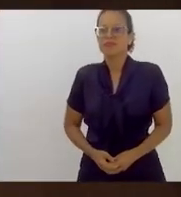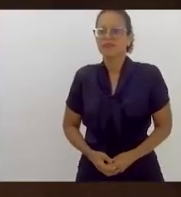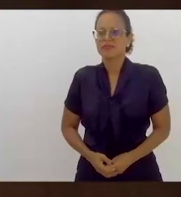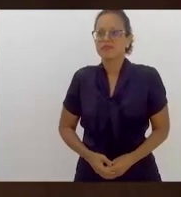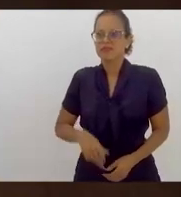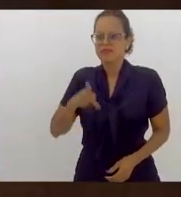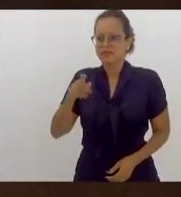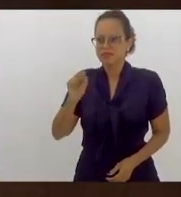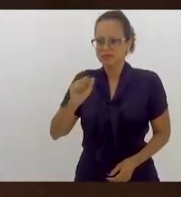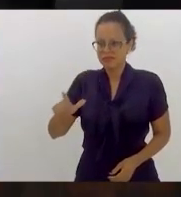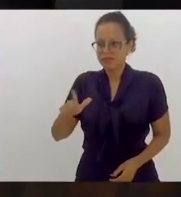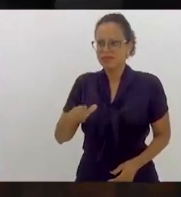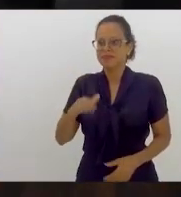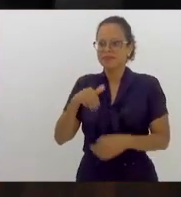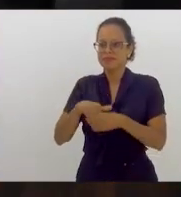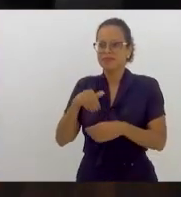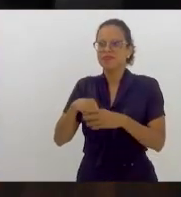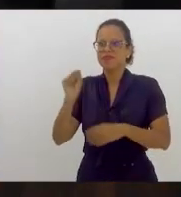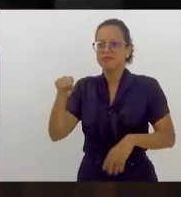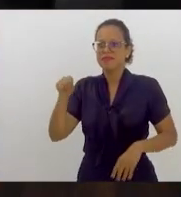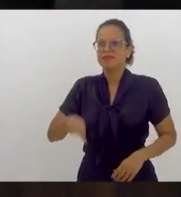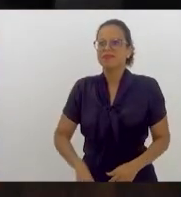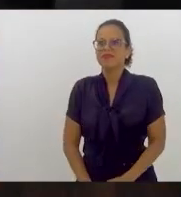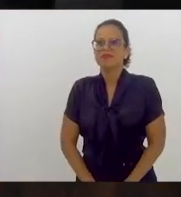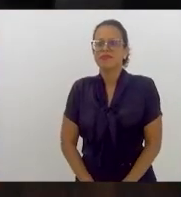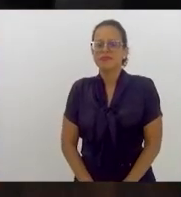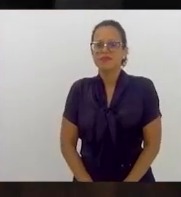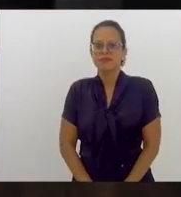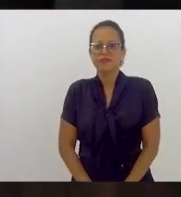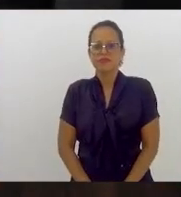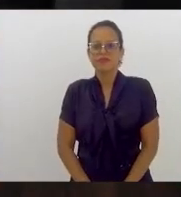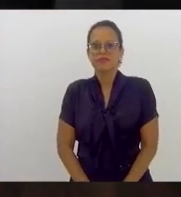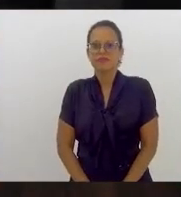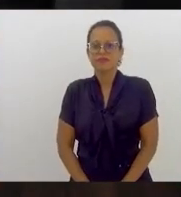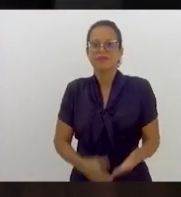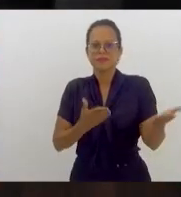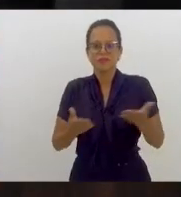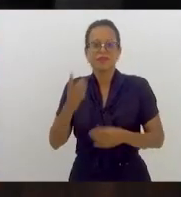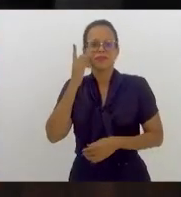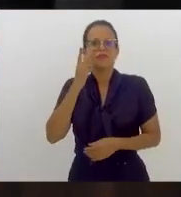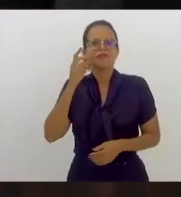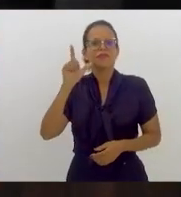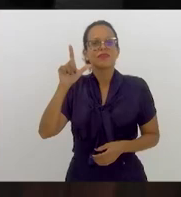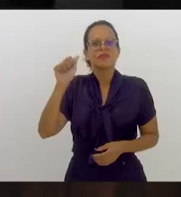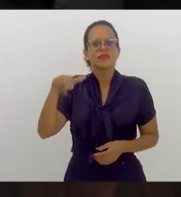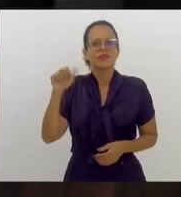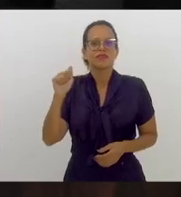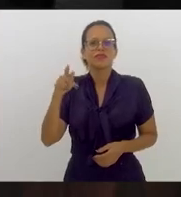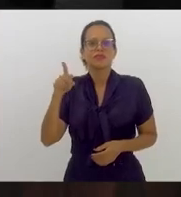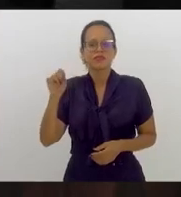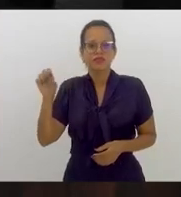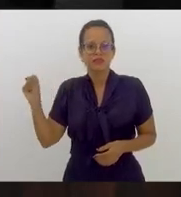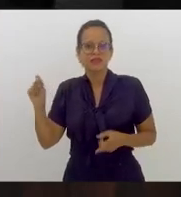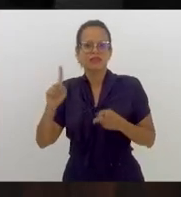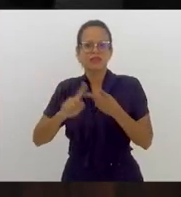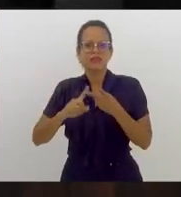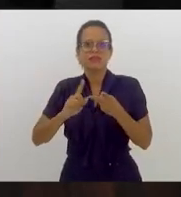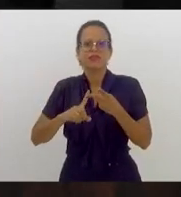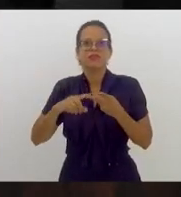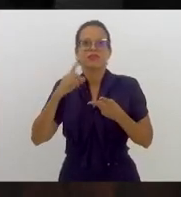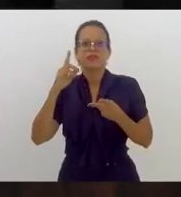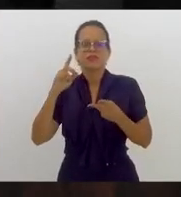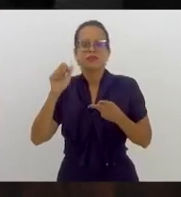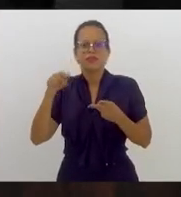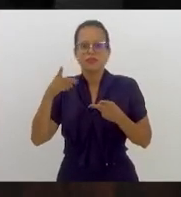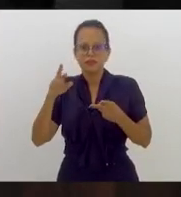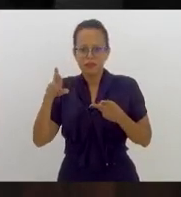sim. Presidente, irá proceder à chamada. Deputada Alana Passos, deputado Alexandre Freitas, deputado Alexandre Knoploch, deputado